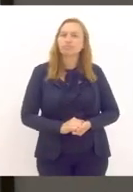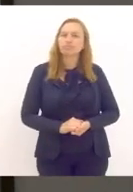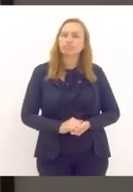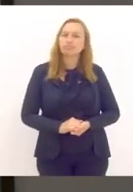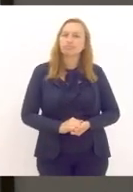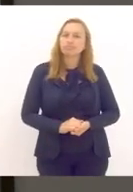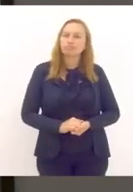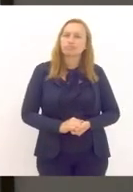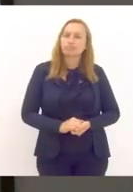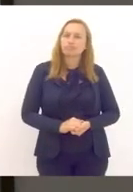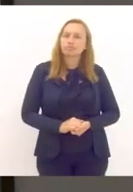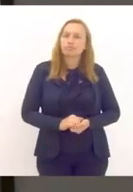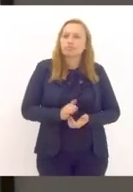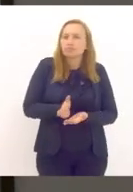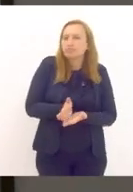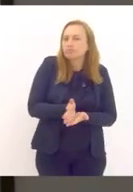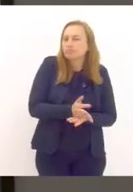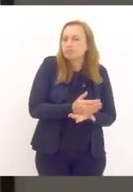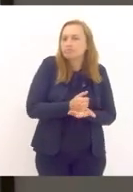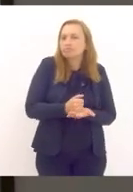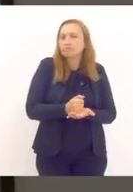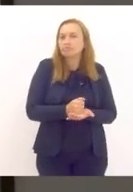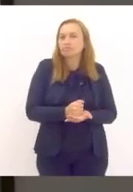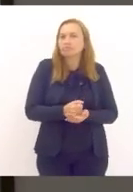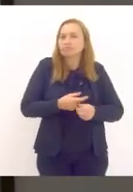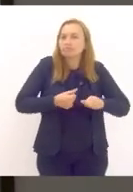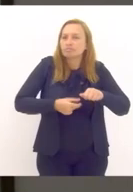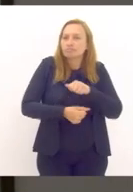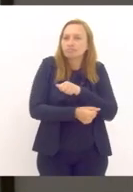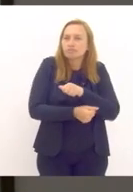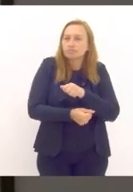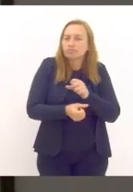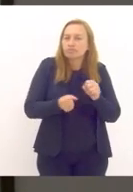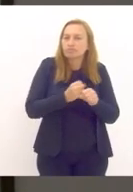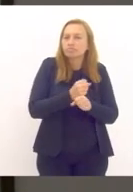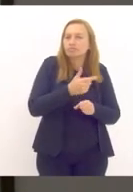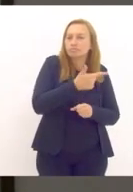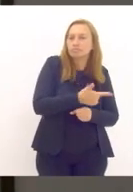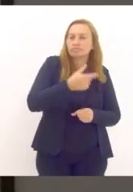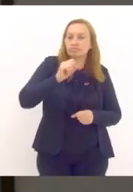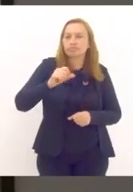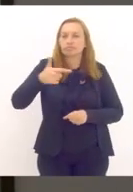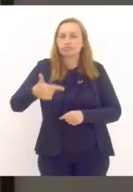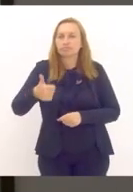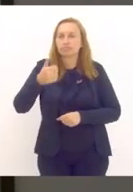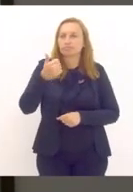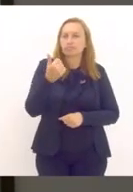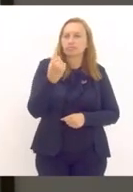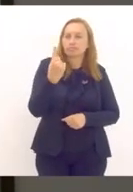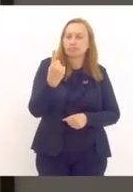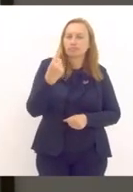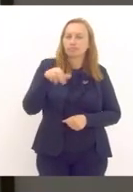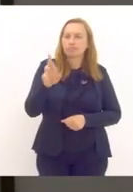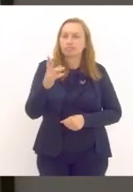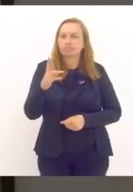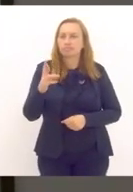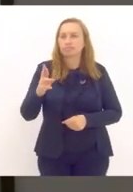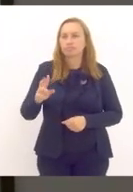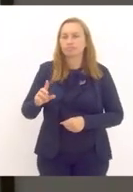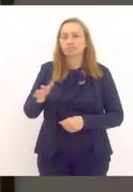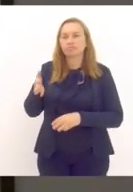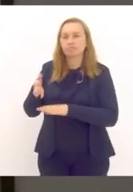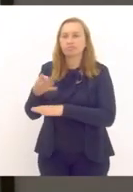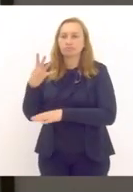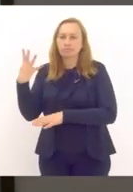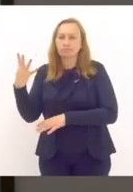terceiro, aqui é acumulado. Se investia em 2021 1 bilhão, nós passamos para 4 bilhões. Ou seja, aqui a